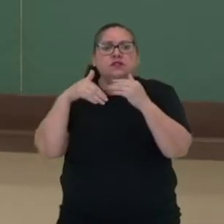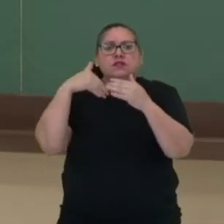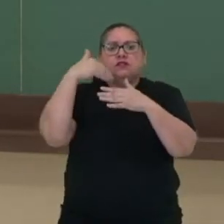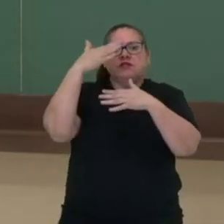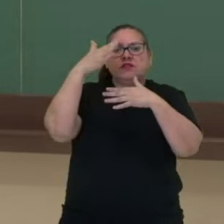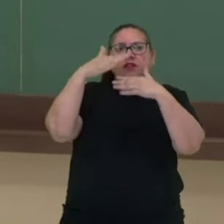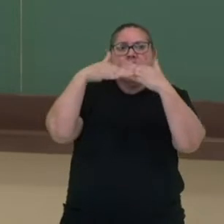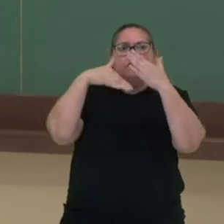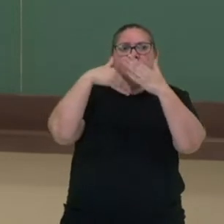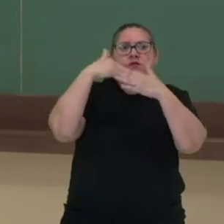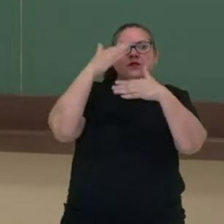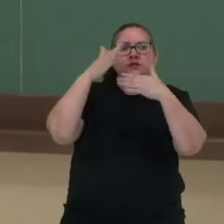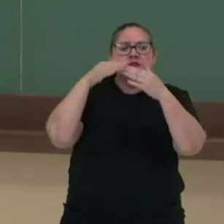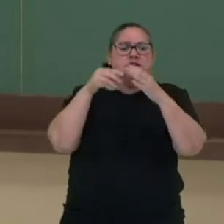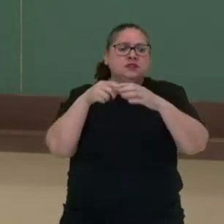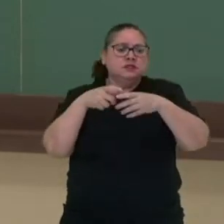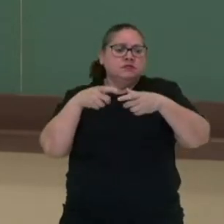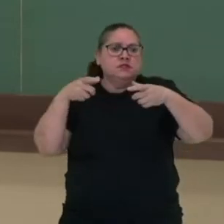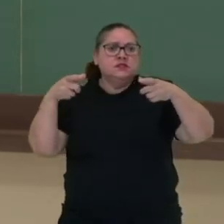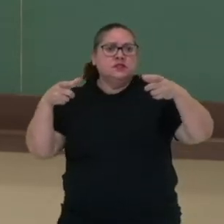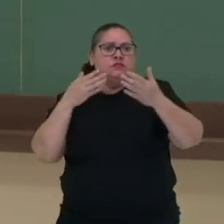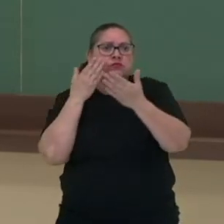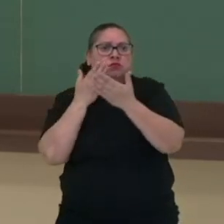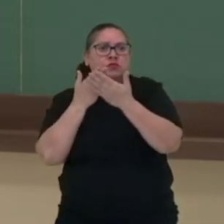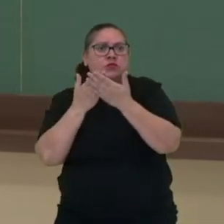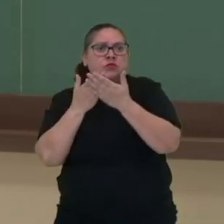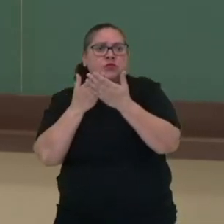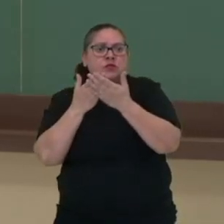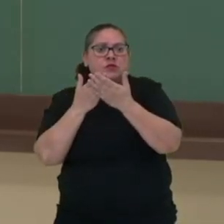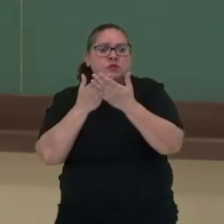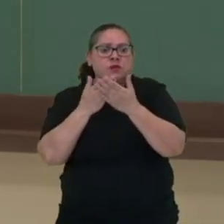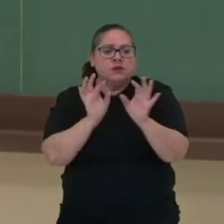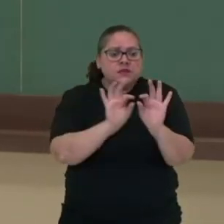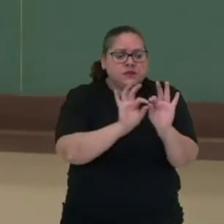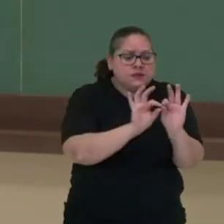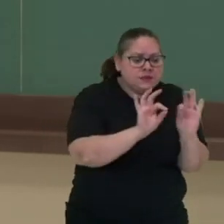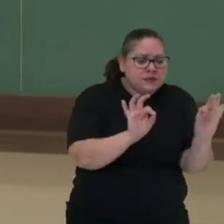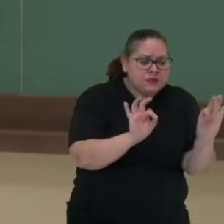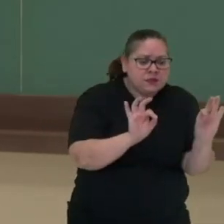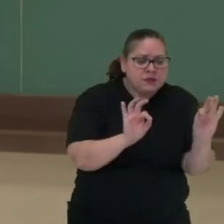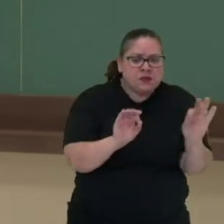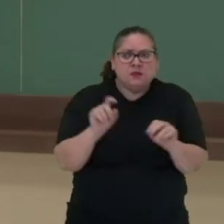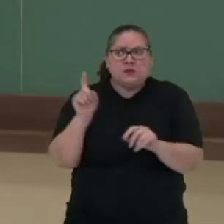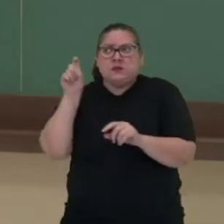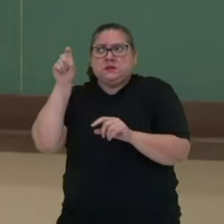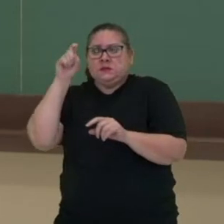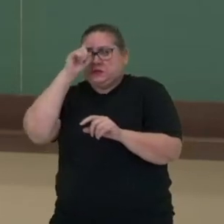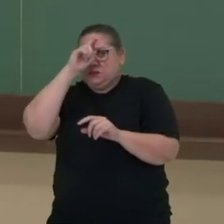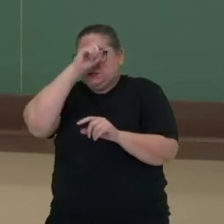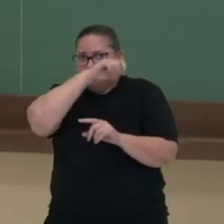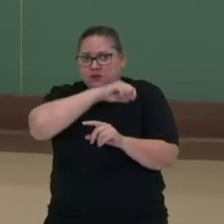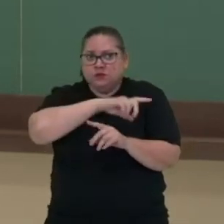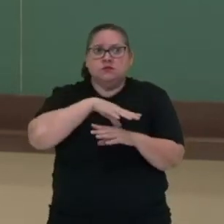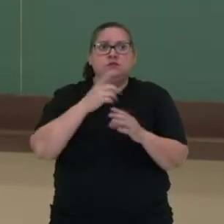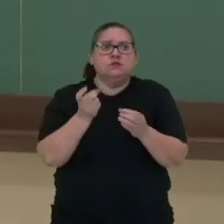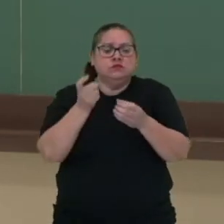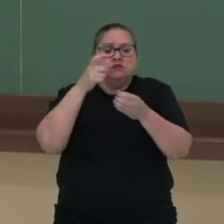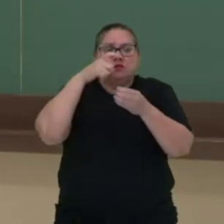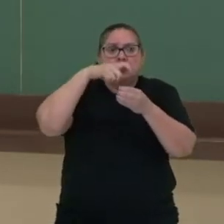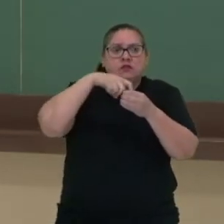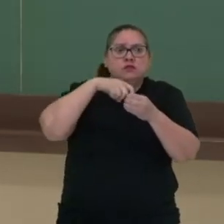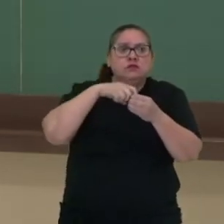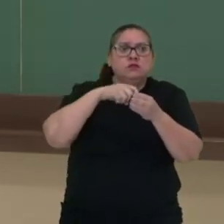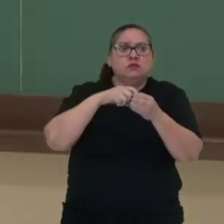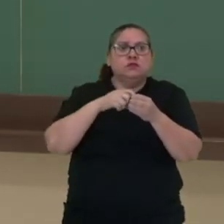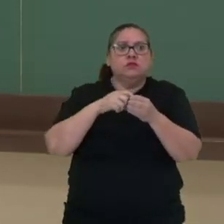e as angiospermas, ok? Então, desde a mais simples até a mais complexa. Mas dentro deste reino